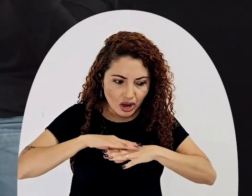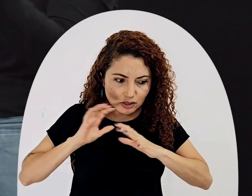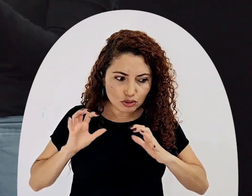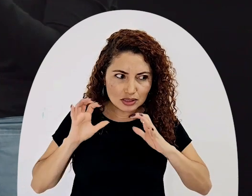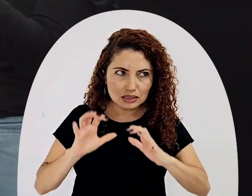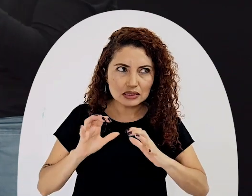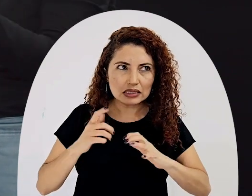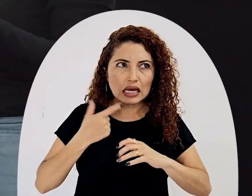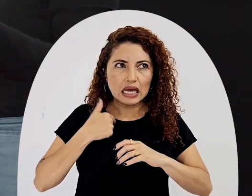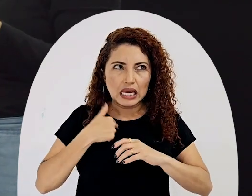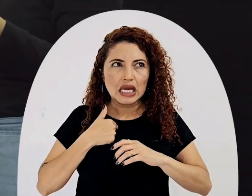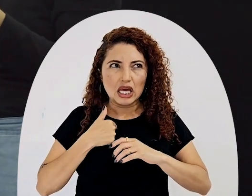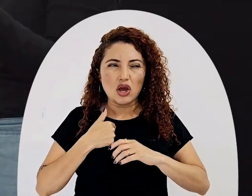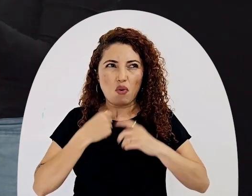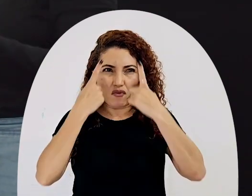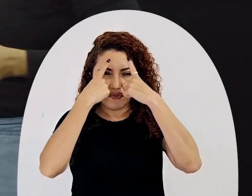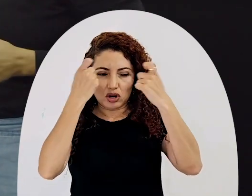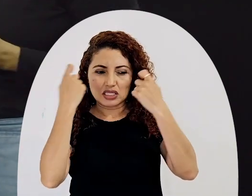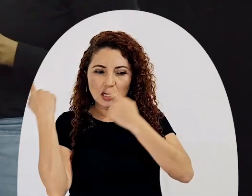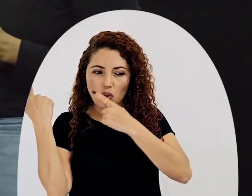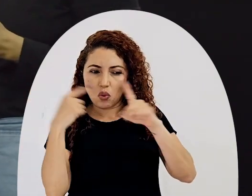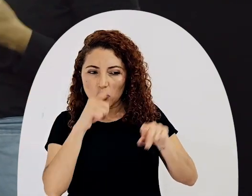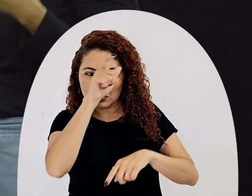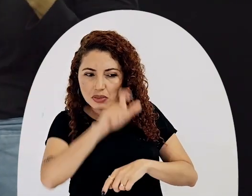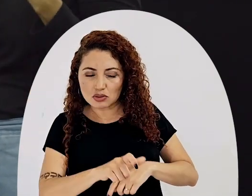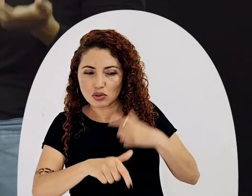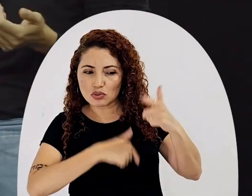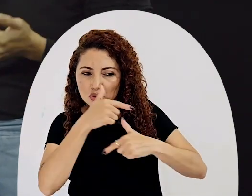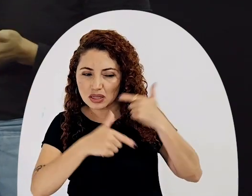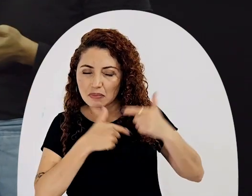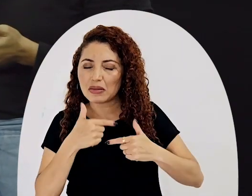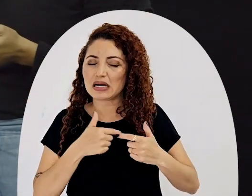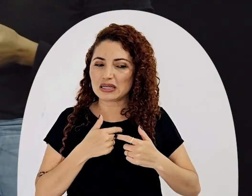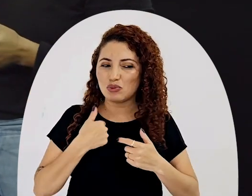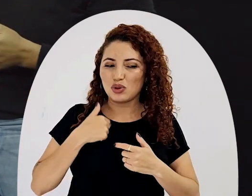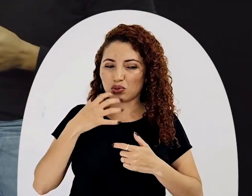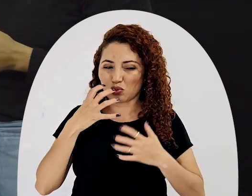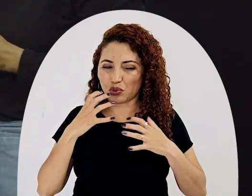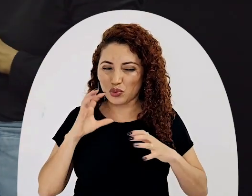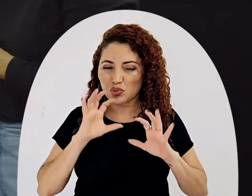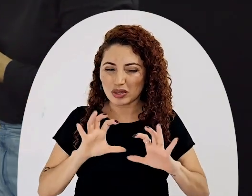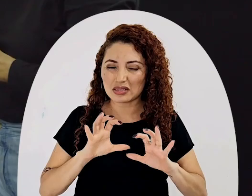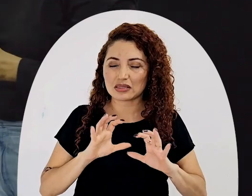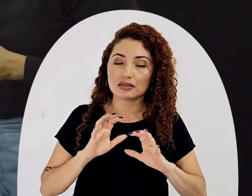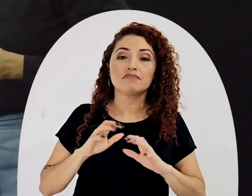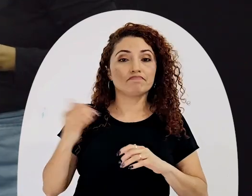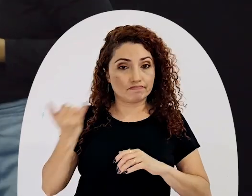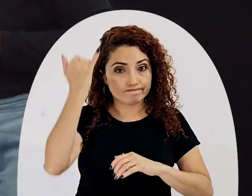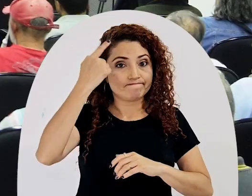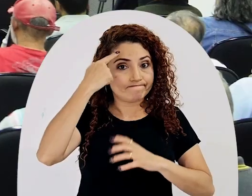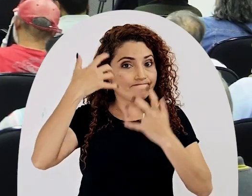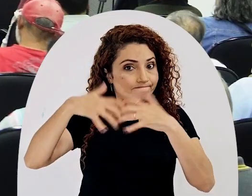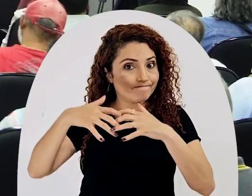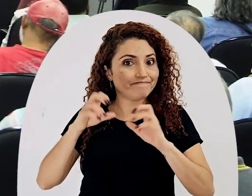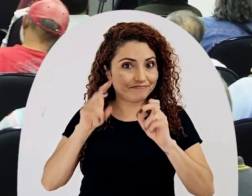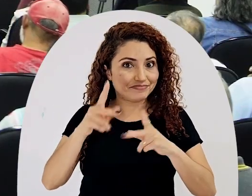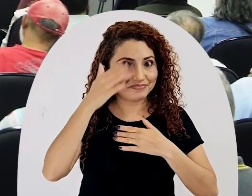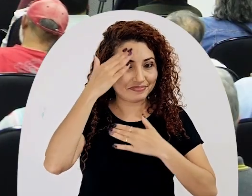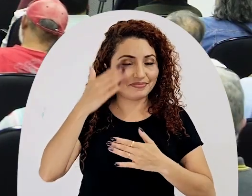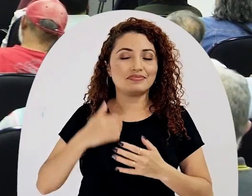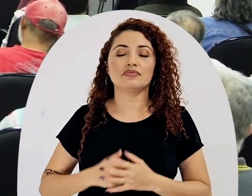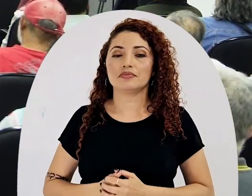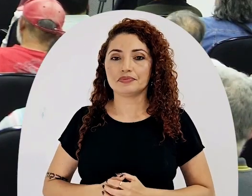está gerando esse tipo de violência para com os nossos colegas, né, de trabalho. Tá bem? Obrigada. E aí,